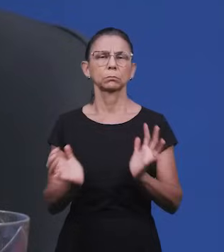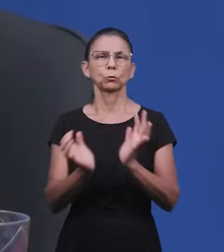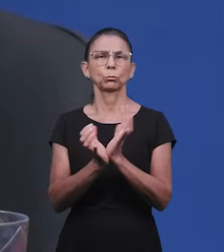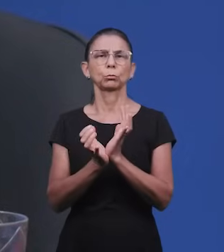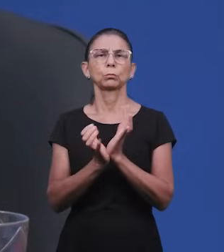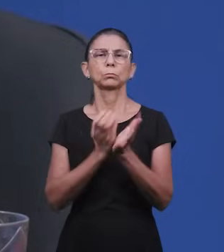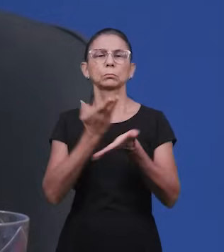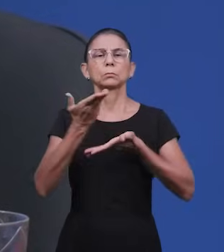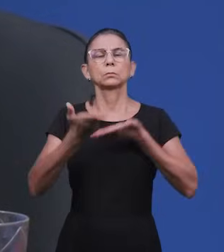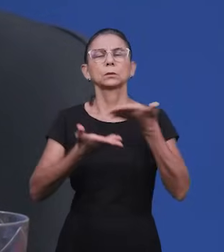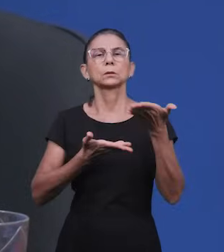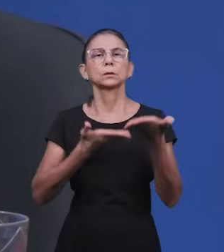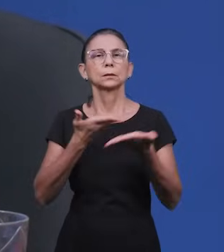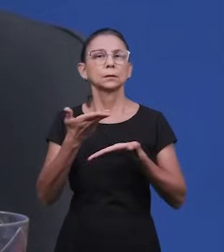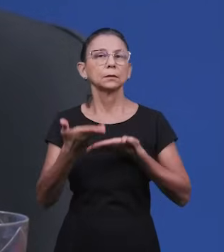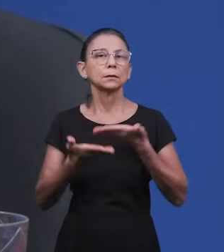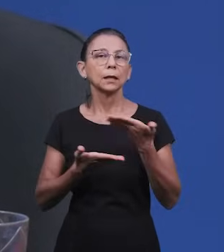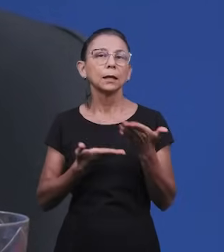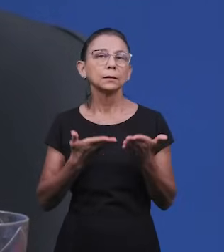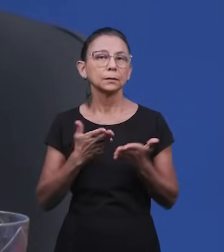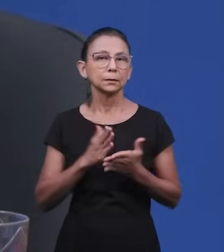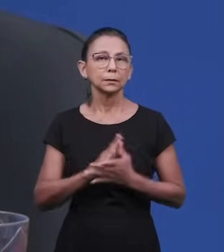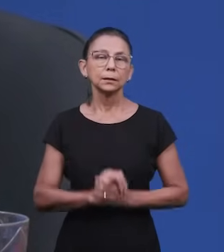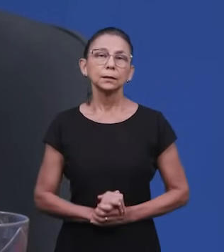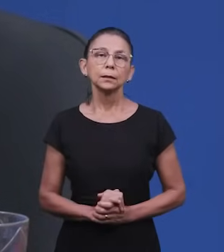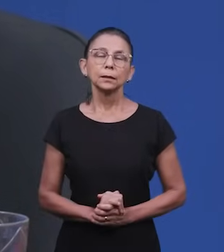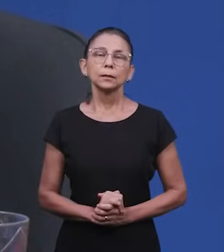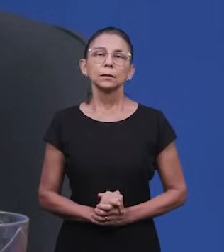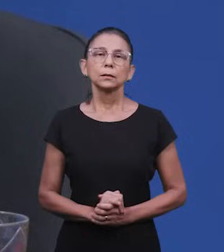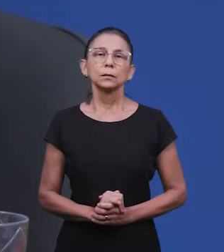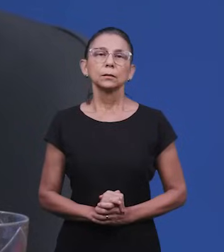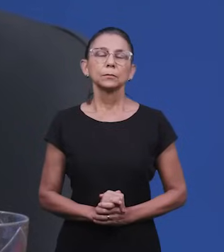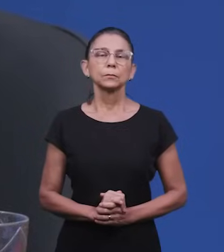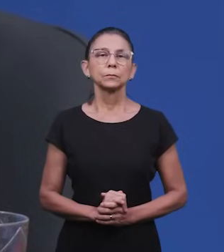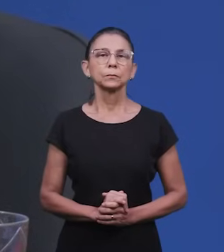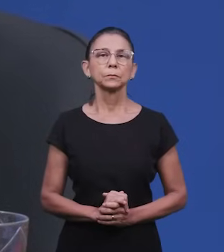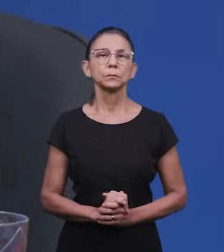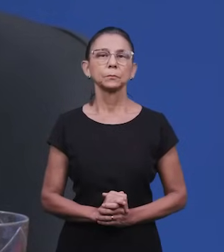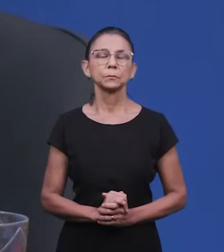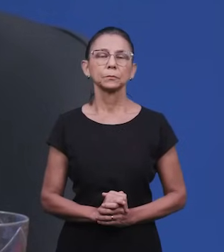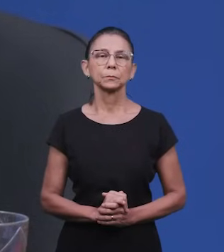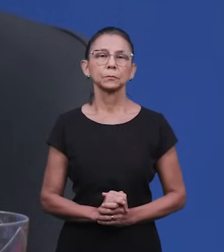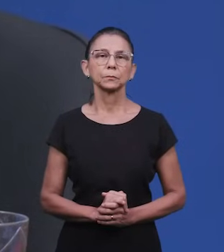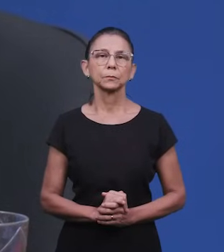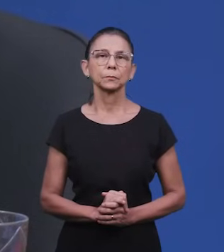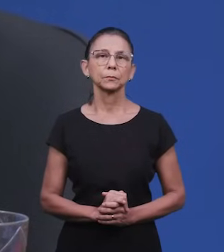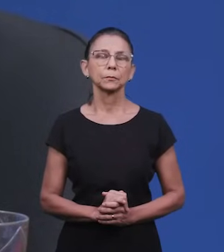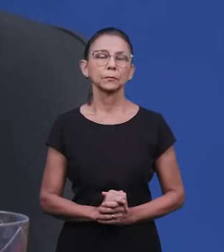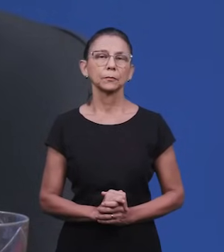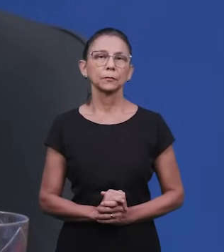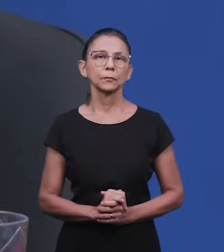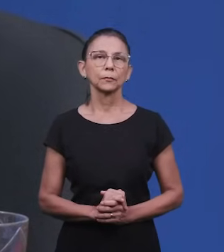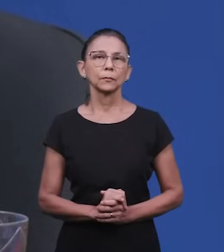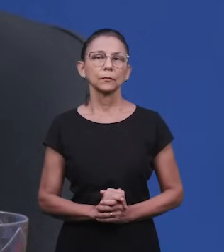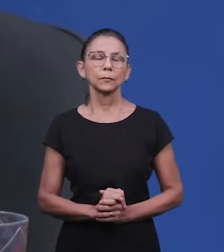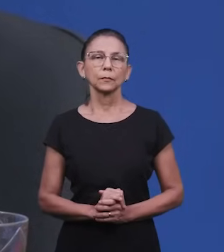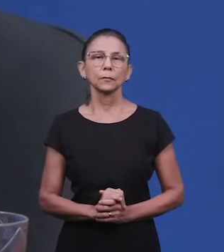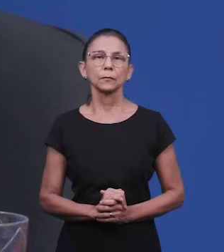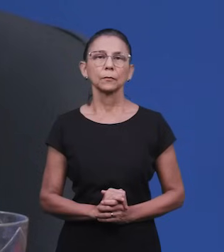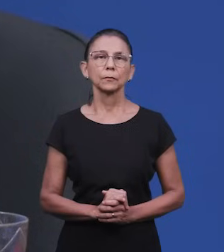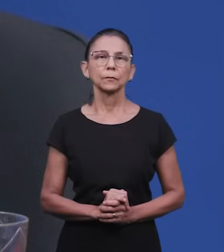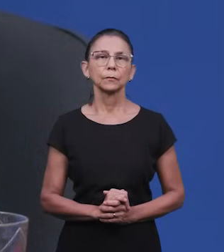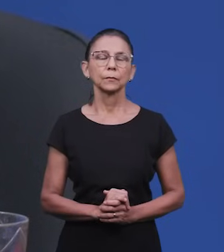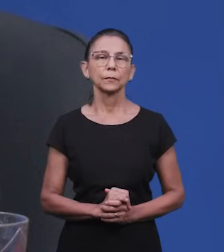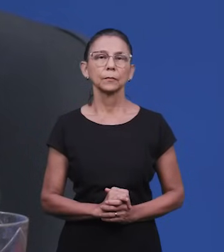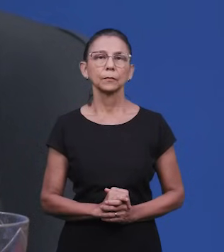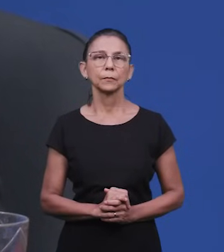um grupo de assistência para cuidar localmente, e aquele lugar que aquela cidade que hoje é